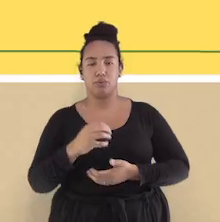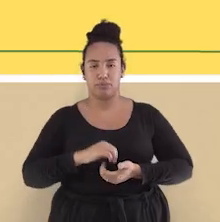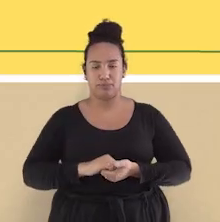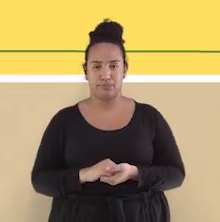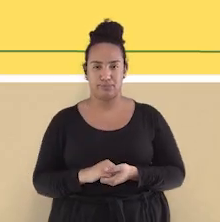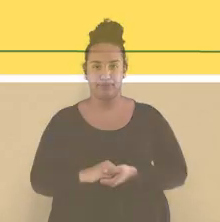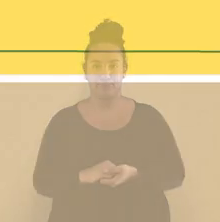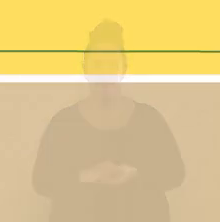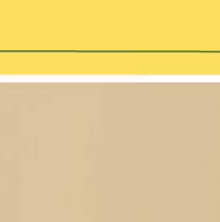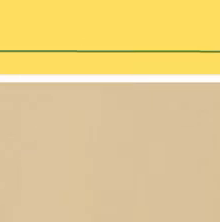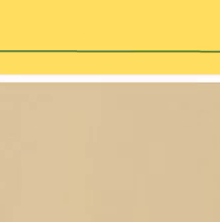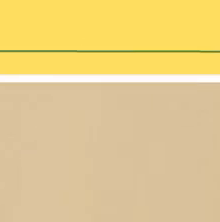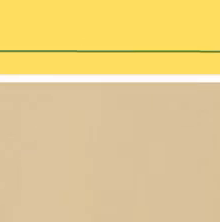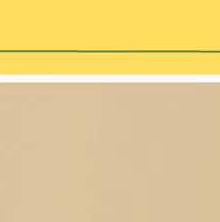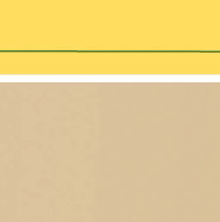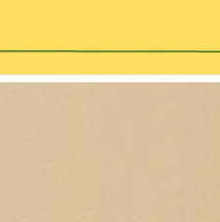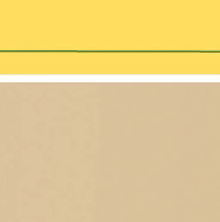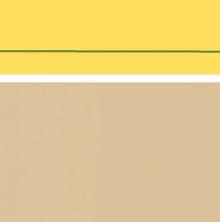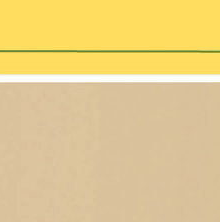centímetros?